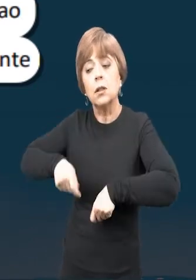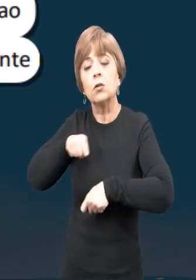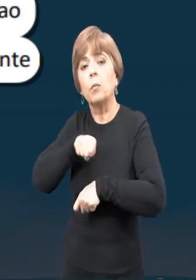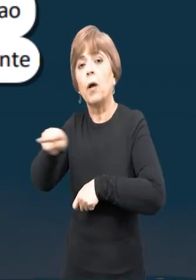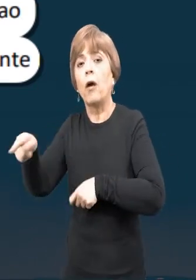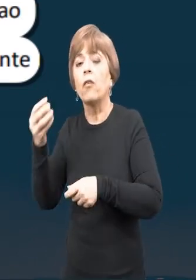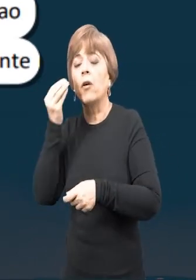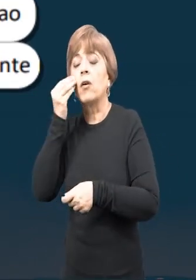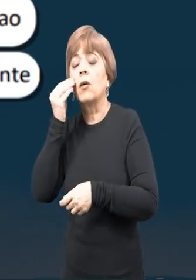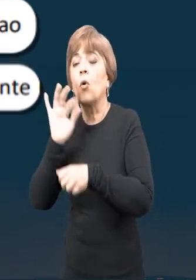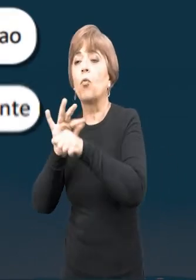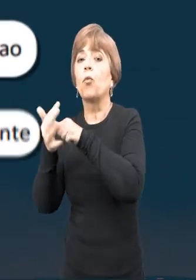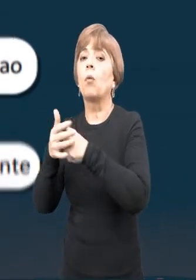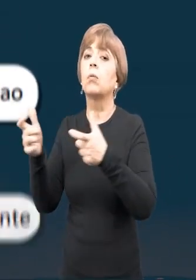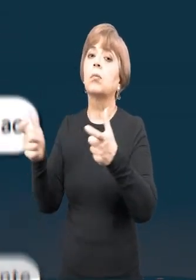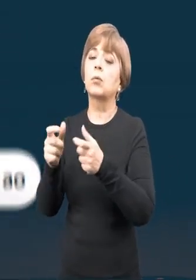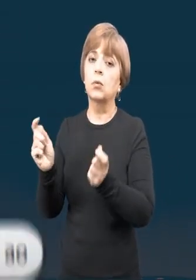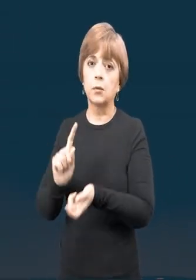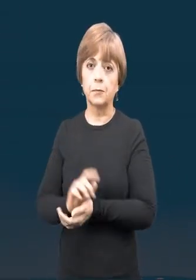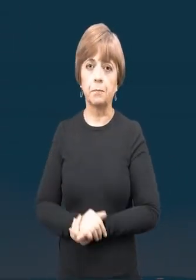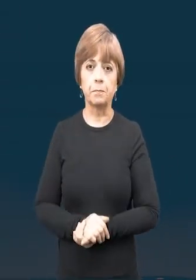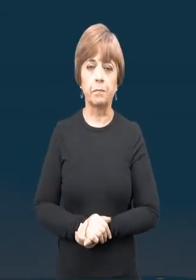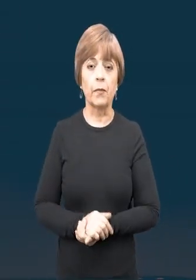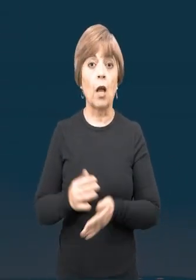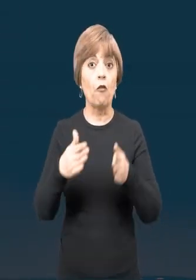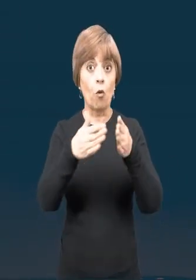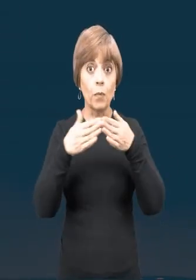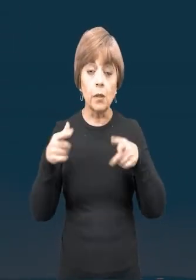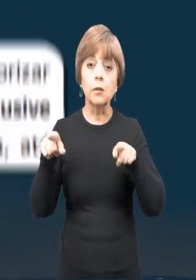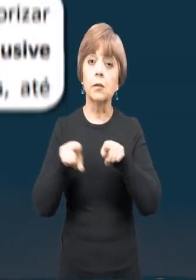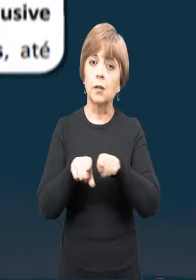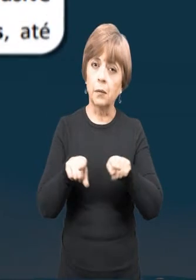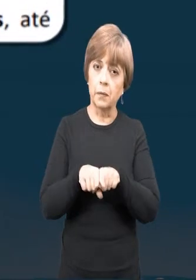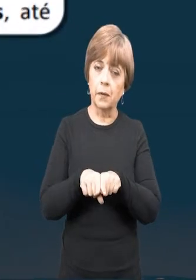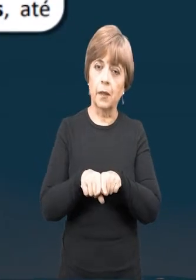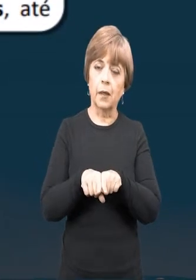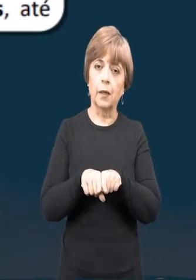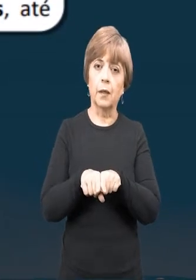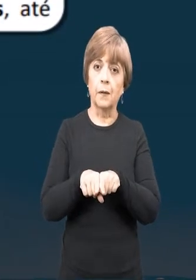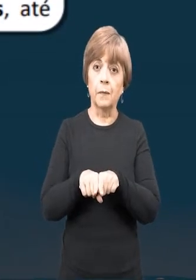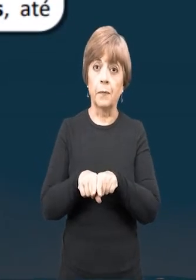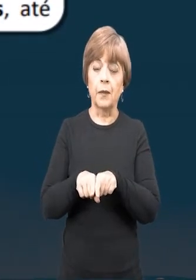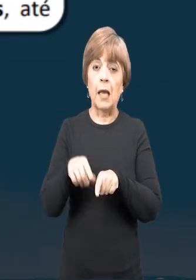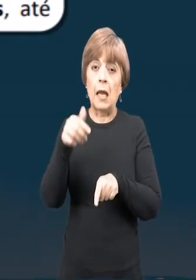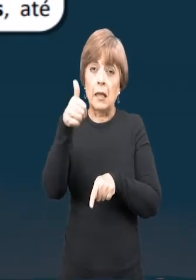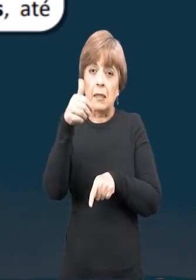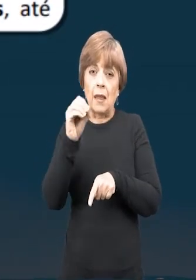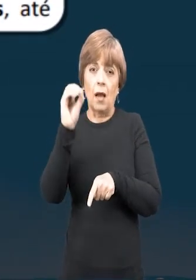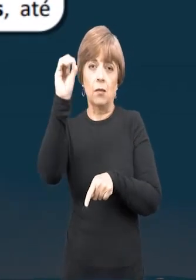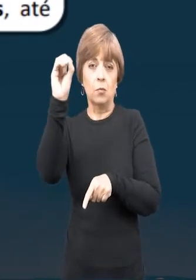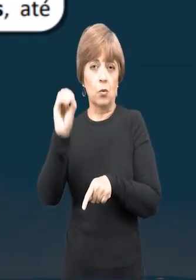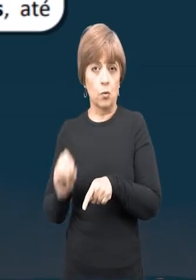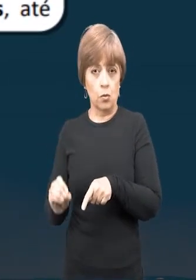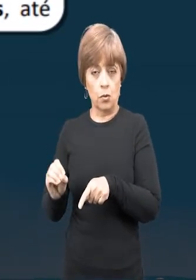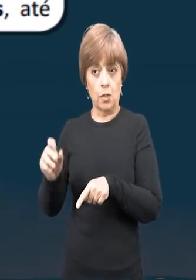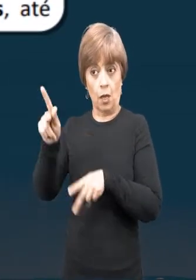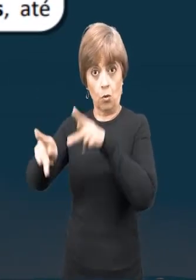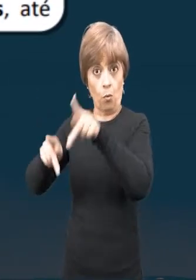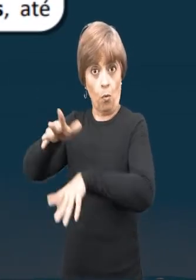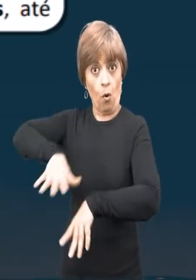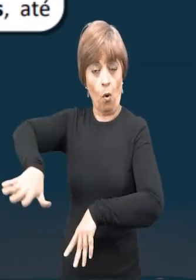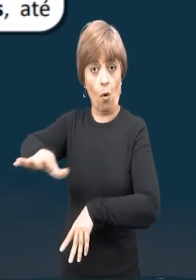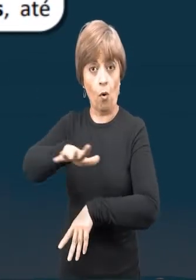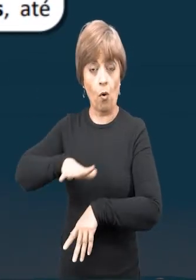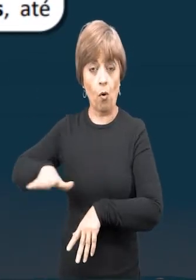esse levantamento. E foi pedido que até que se teste ao menos 10% da população, não